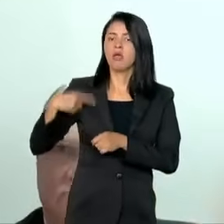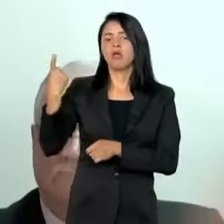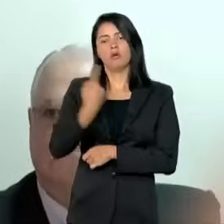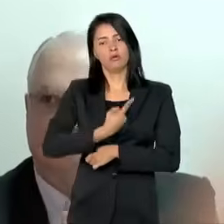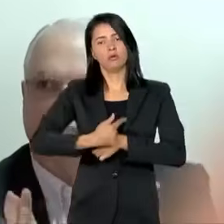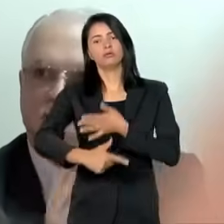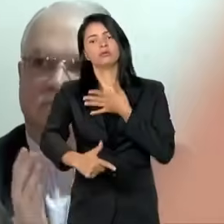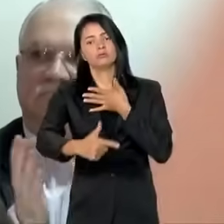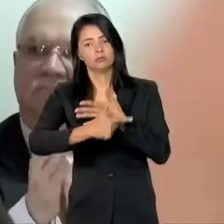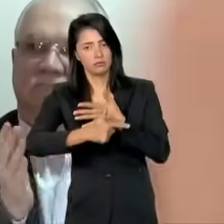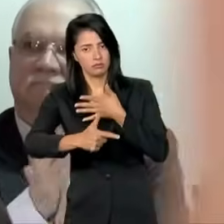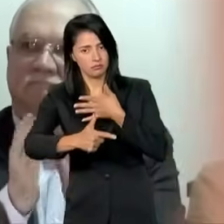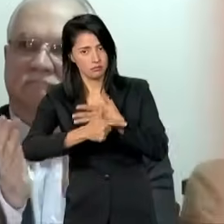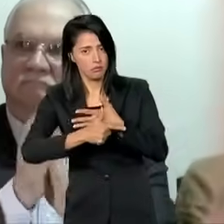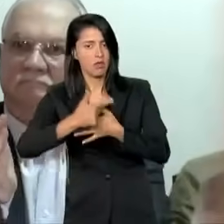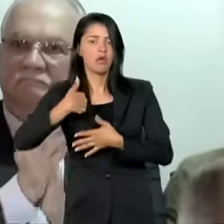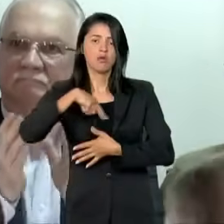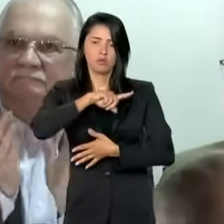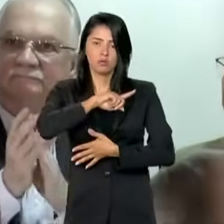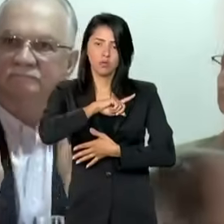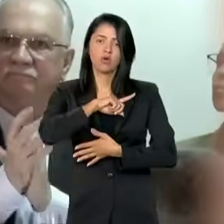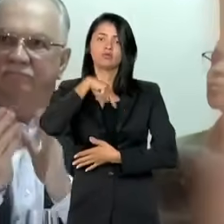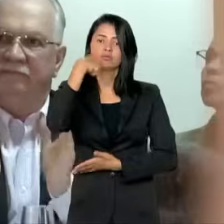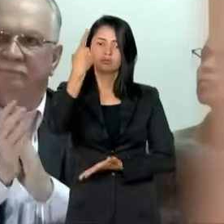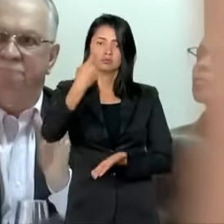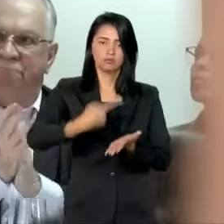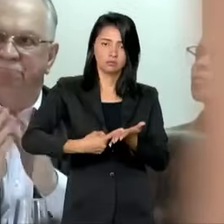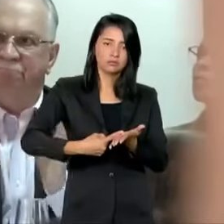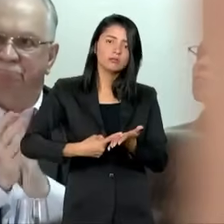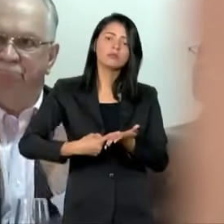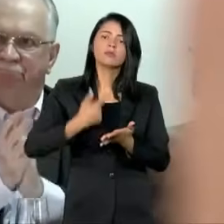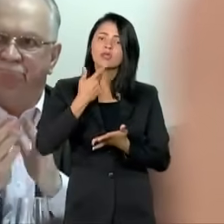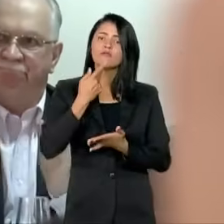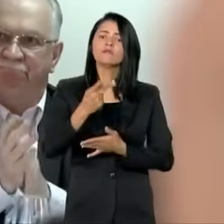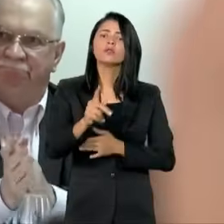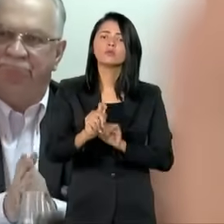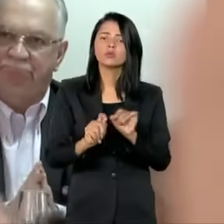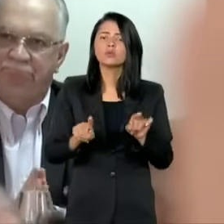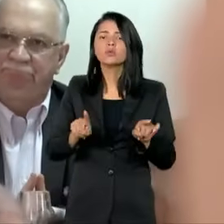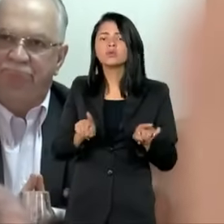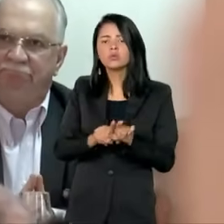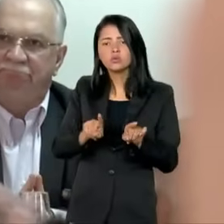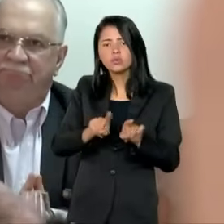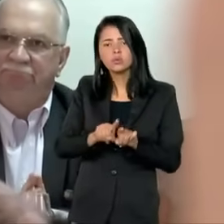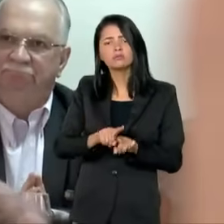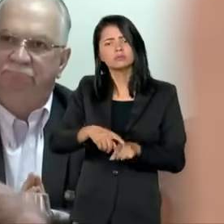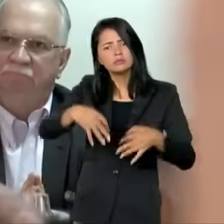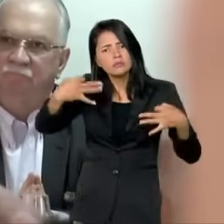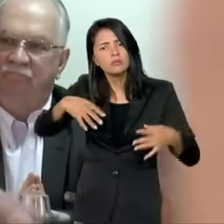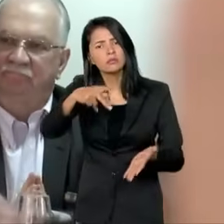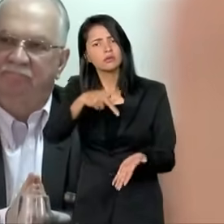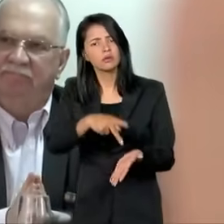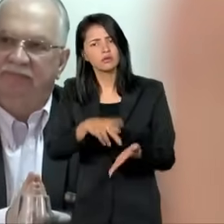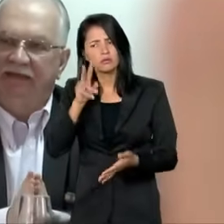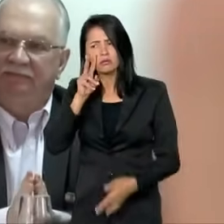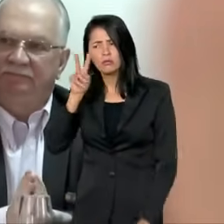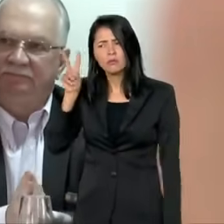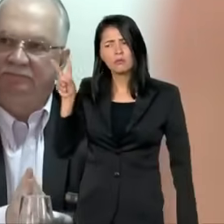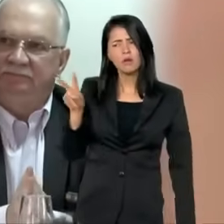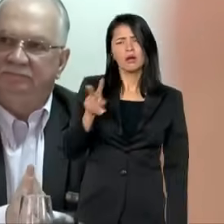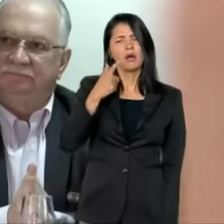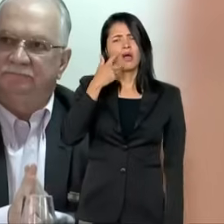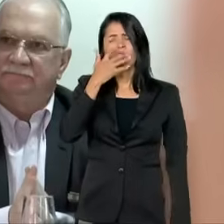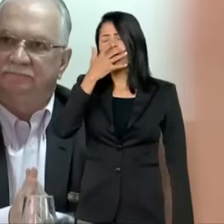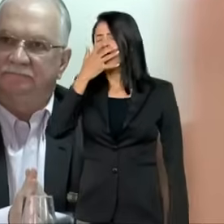papel, esse é o nosso compromisso e quero dizer muito sinceramente que o que vi hoje, mais uma